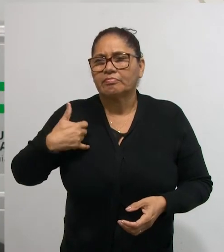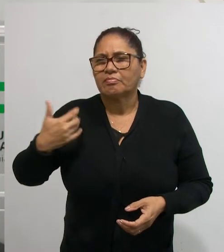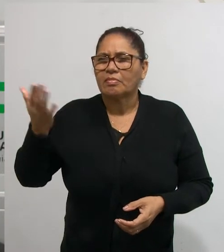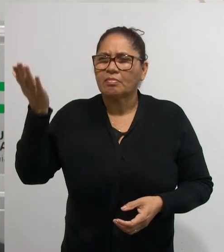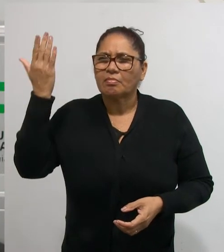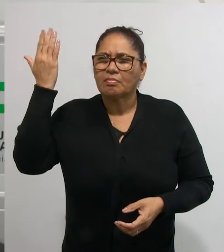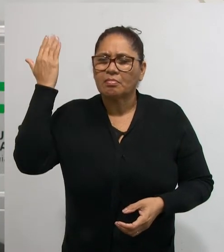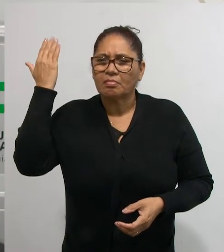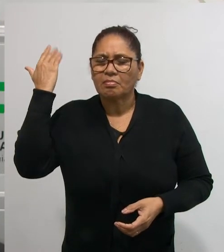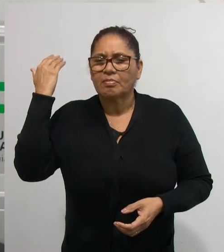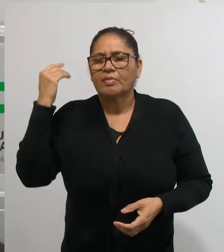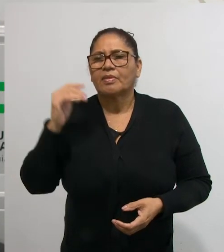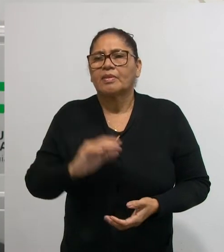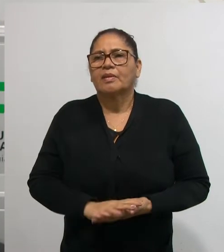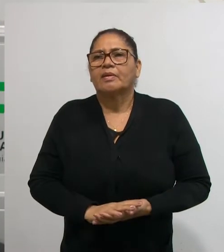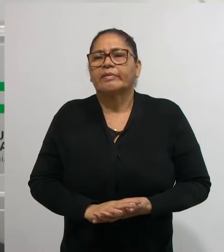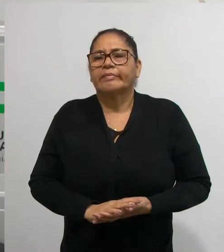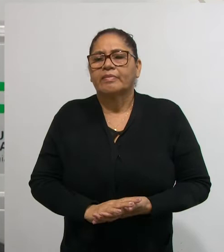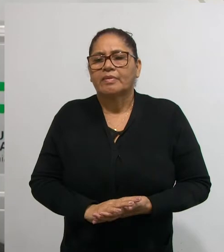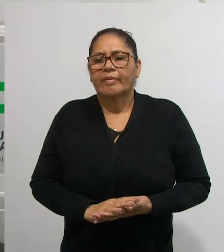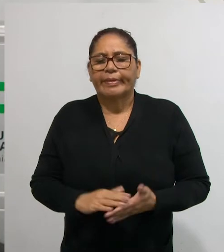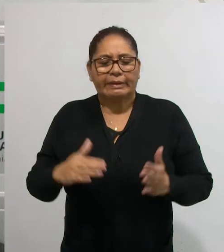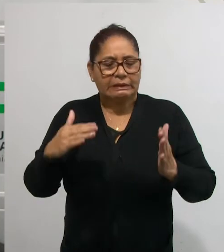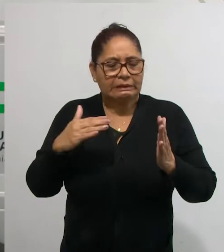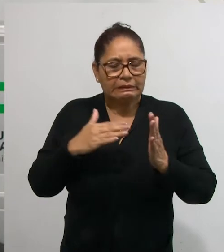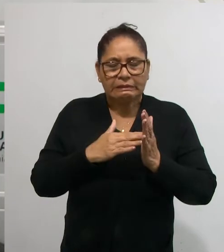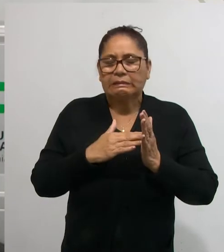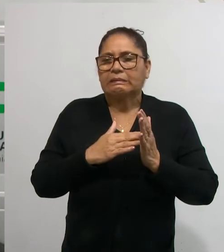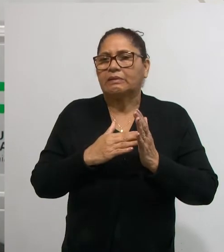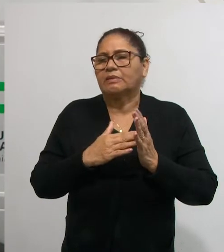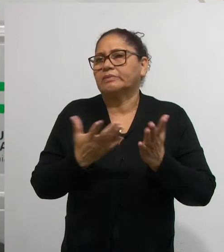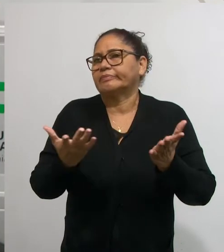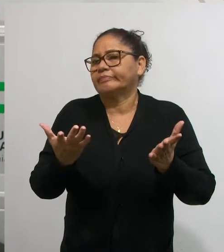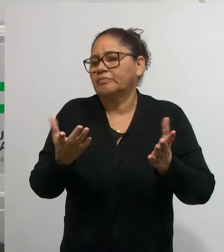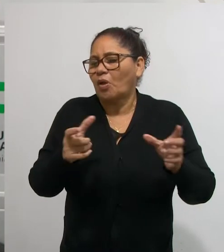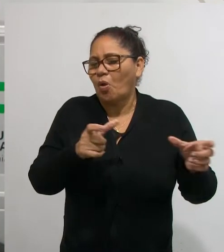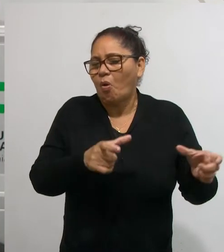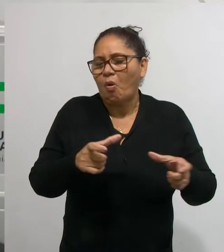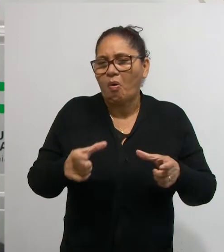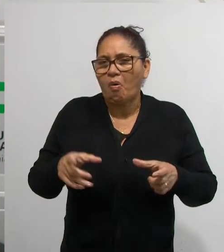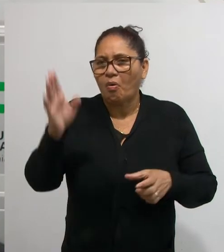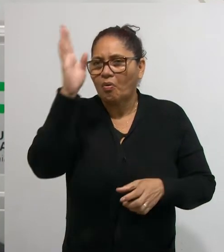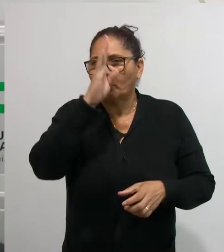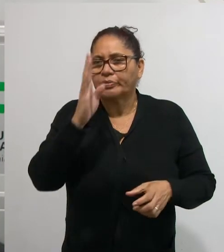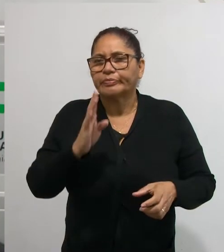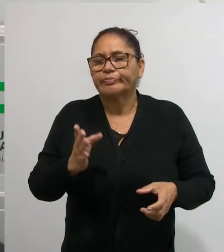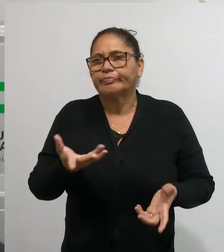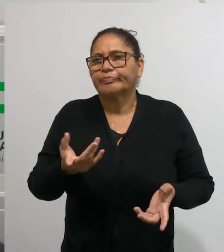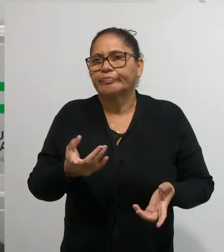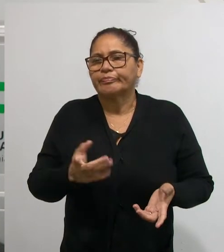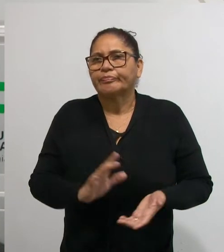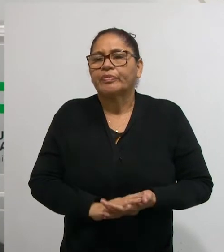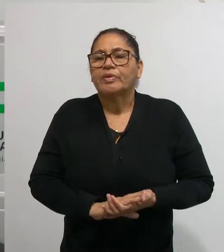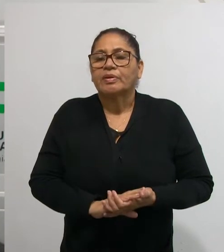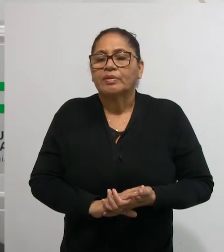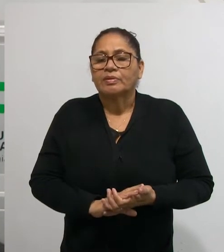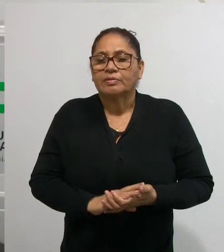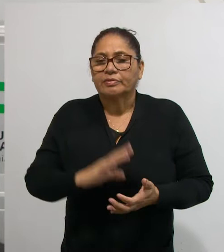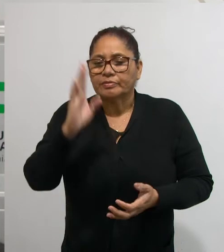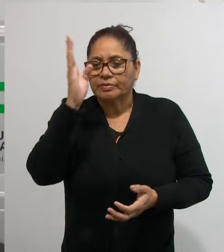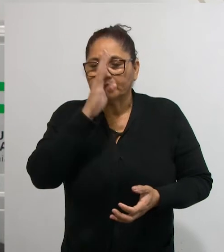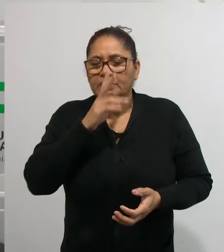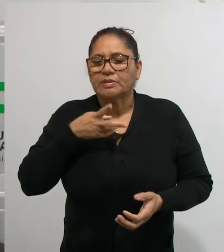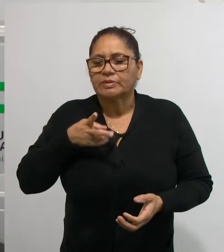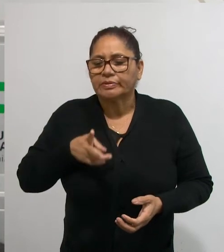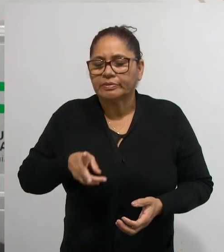Grécia. Houve esse rompimento em alguns locais, né? Por exemplo, o Brasil, que ainda era colônia, o Brasil ainda